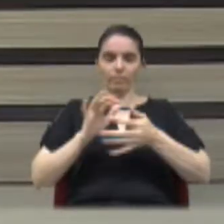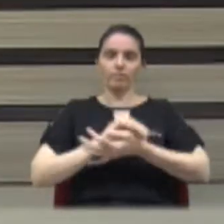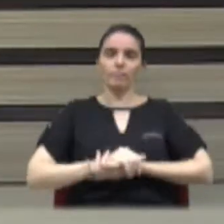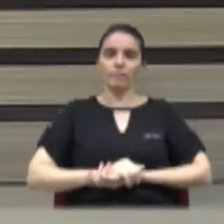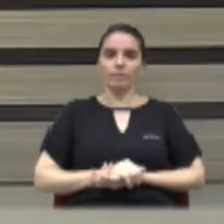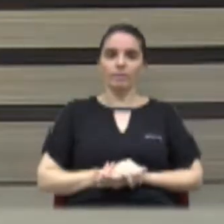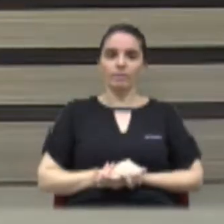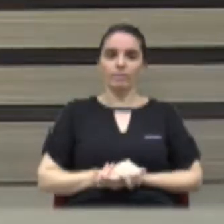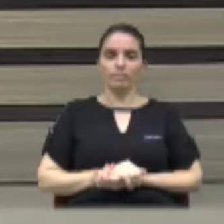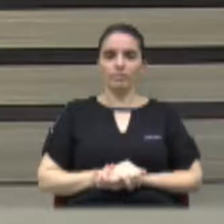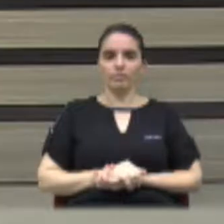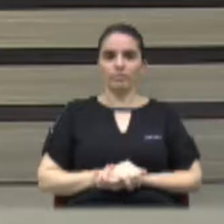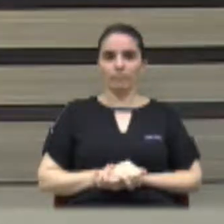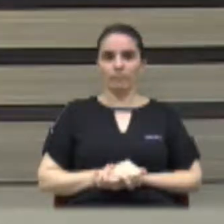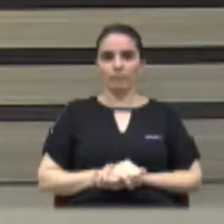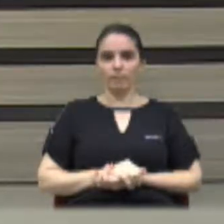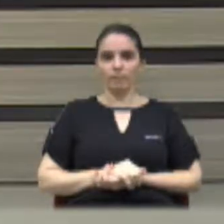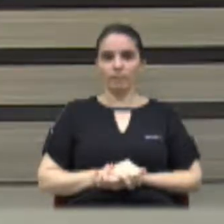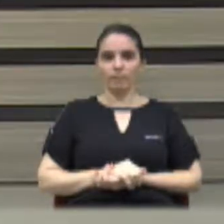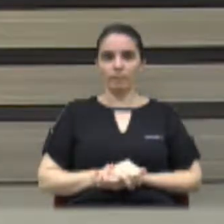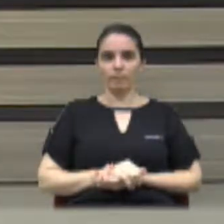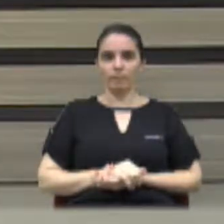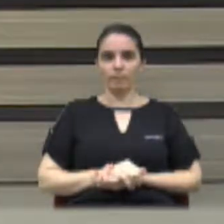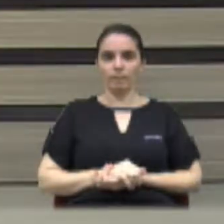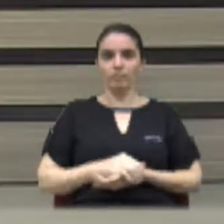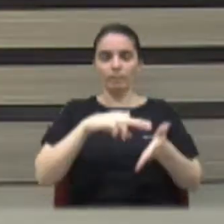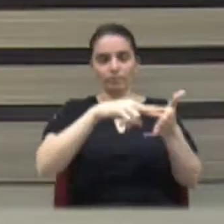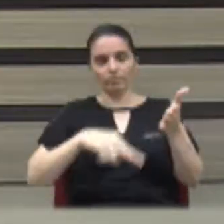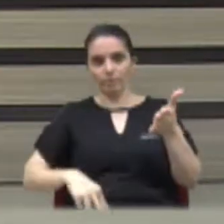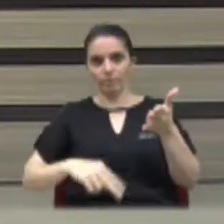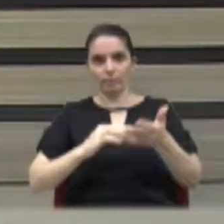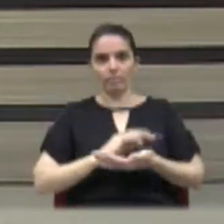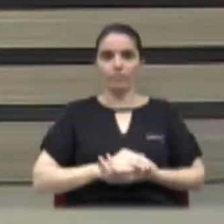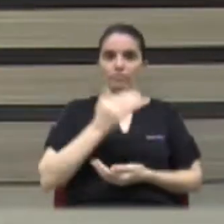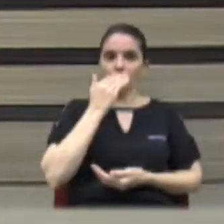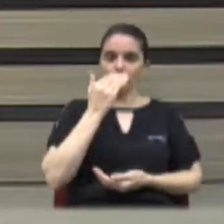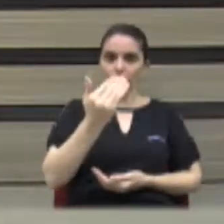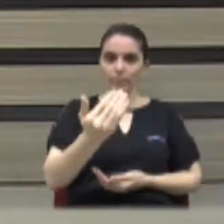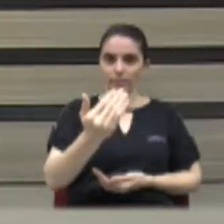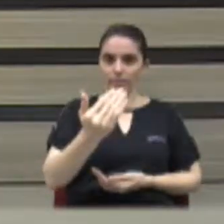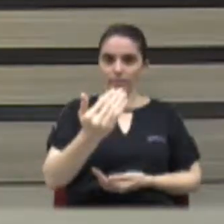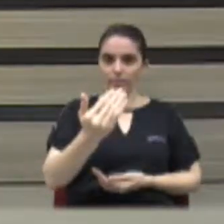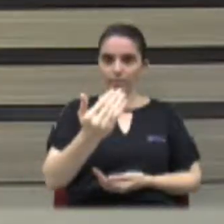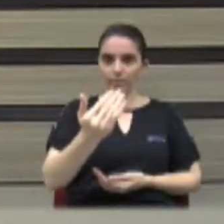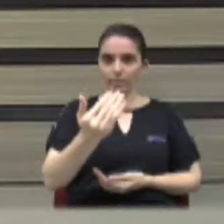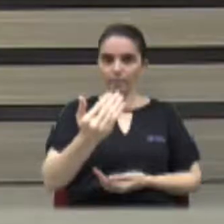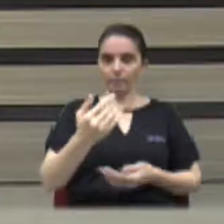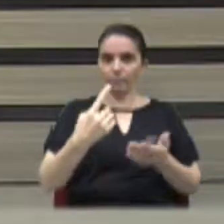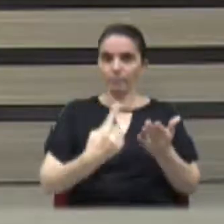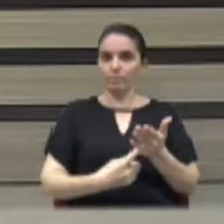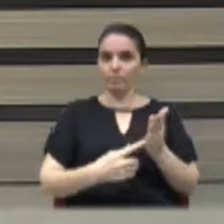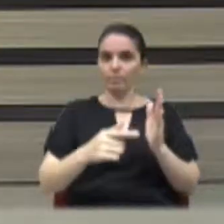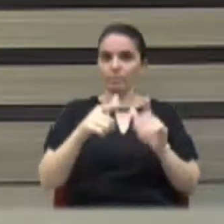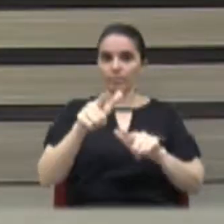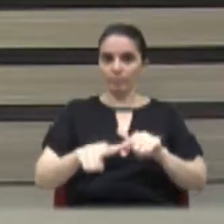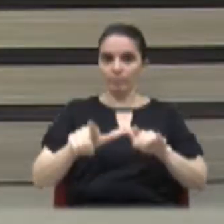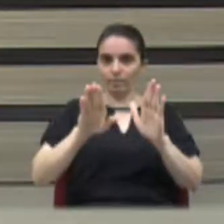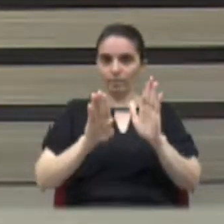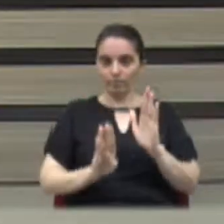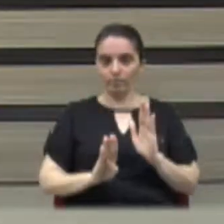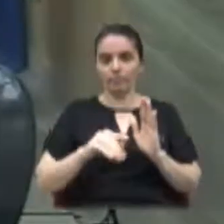plenário. A matéria a ser lida, senhor Pois presidente. não. Requerimento. Requeremos, com fundamento na letra B do inciso 1